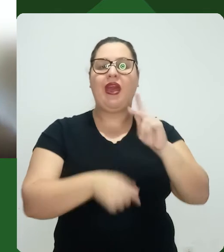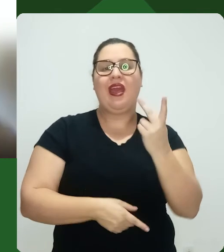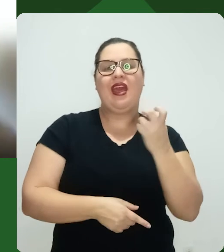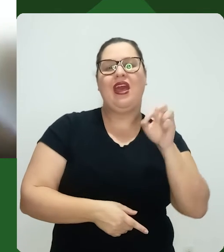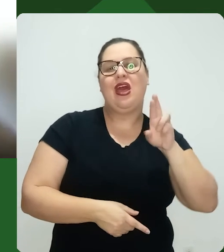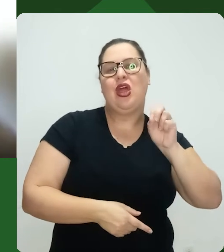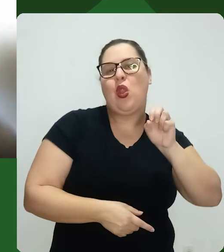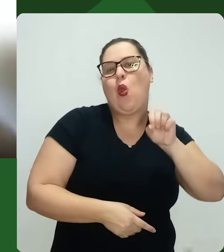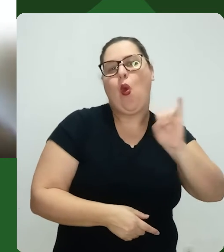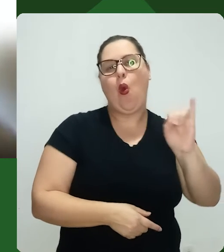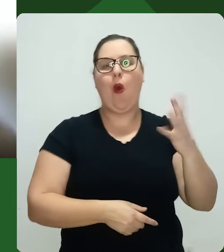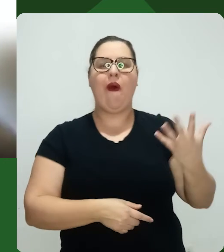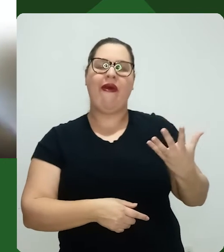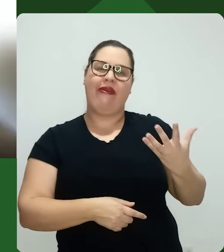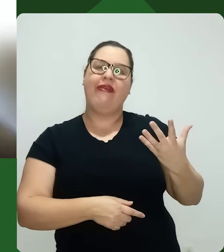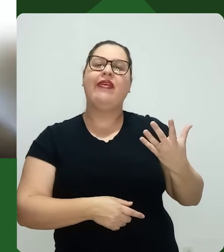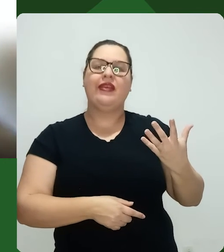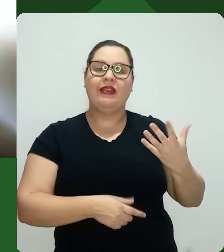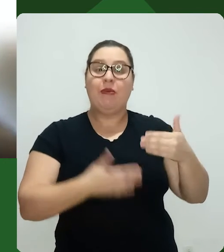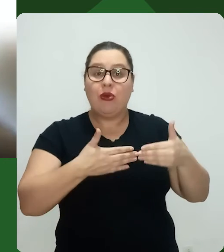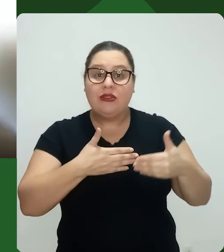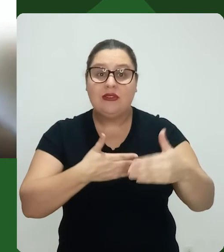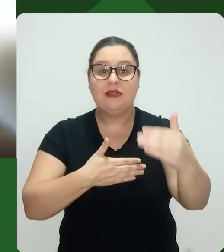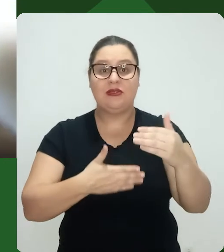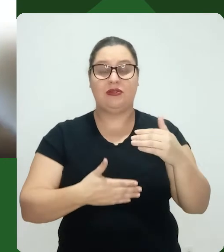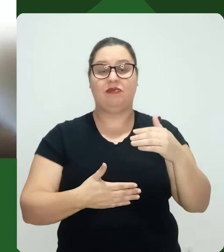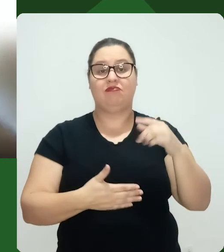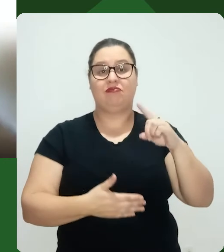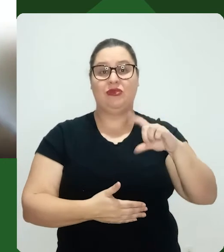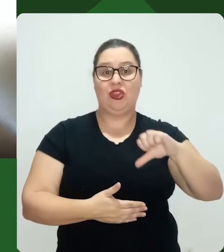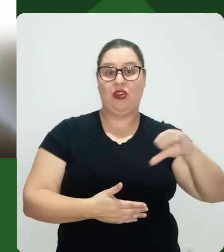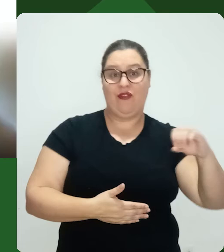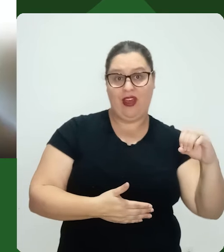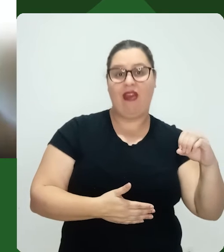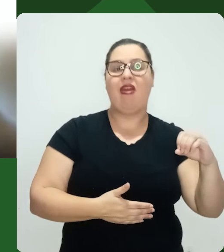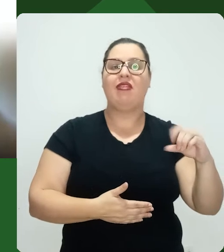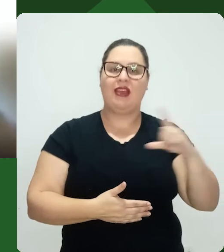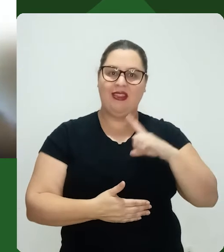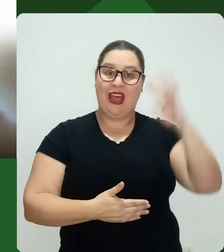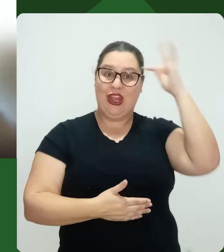dos heróis, né, e dos anos 80 para frente, a historiografia, que